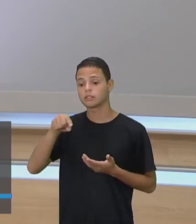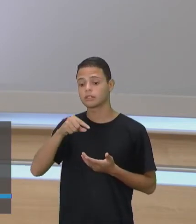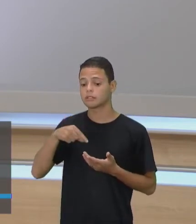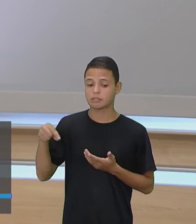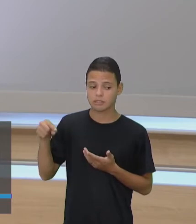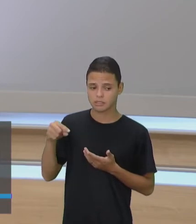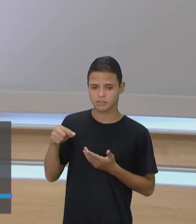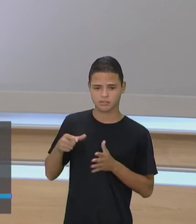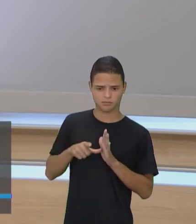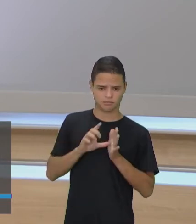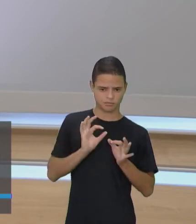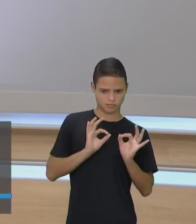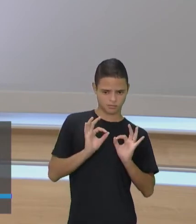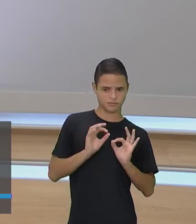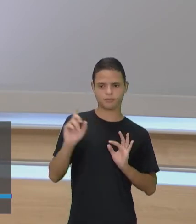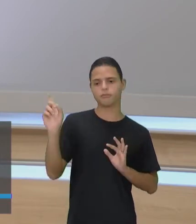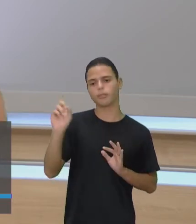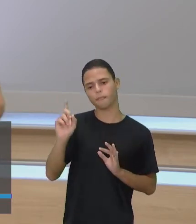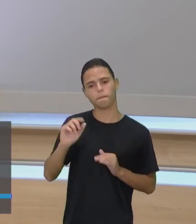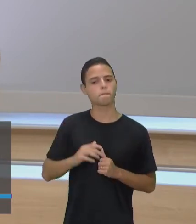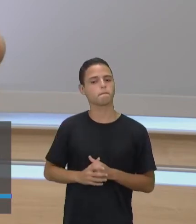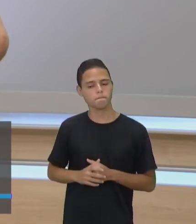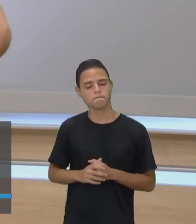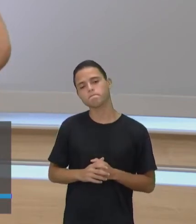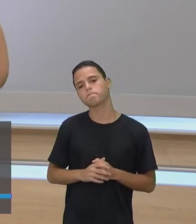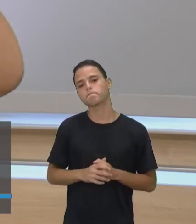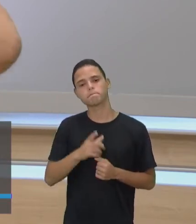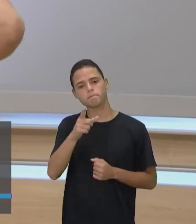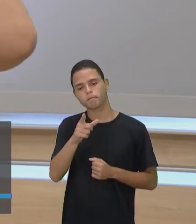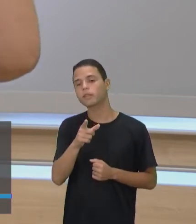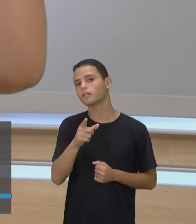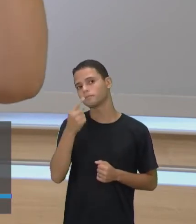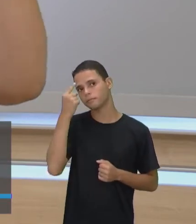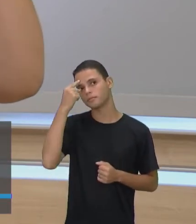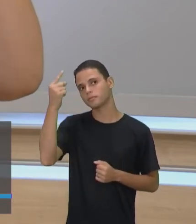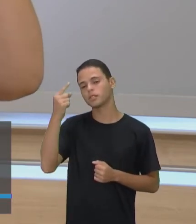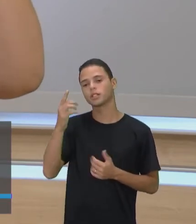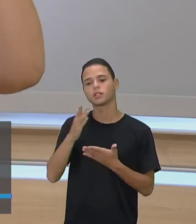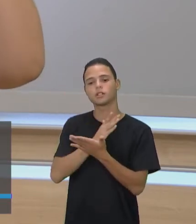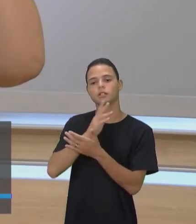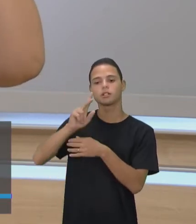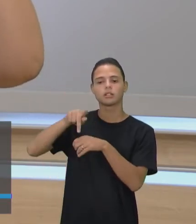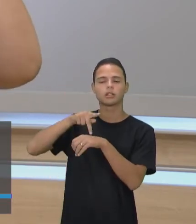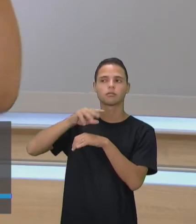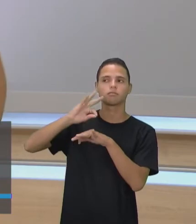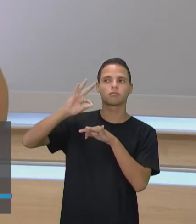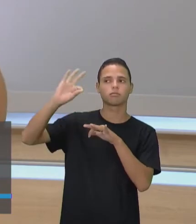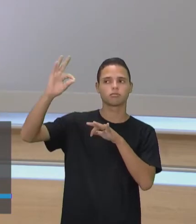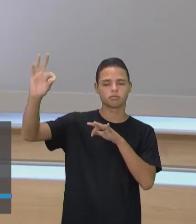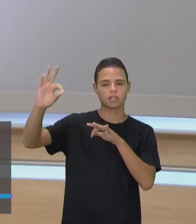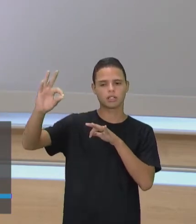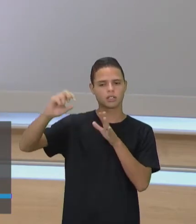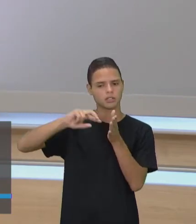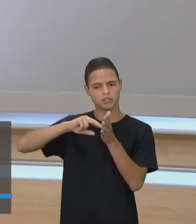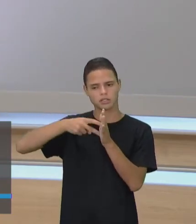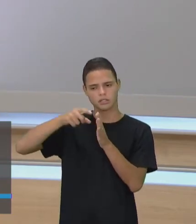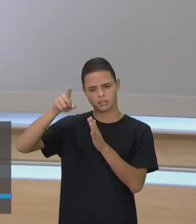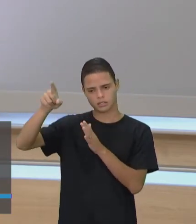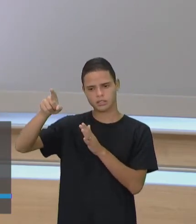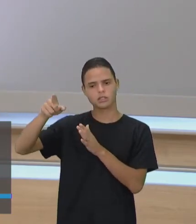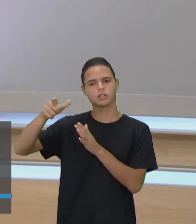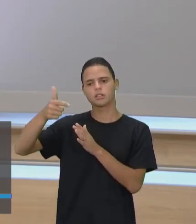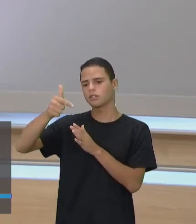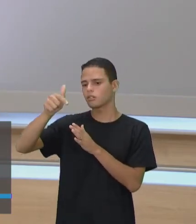por exemplo, quando você fala de países que estão mais no extremo, não quer dizer que esses países não tenham